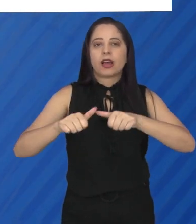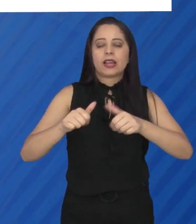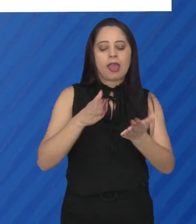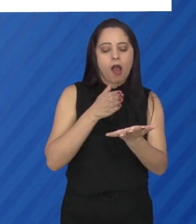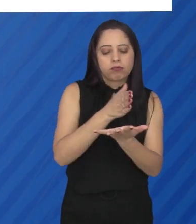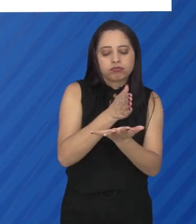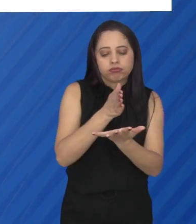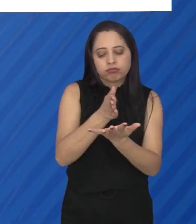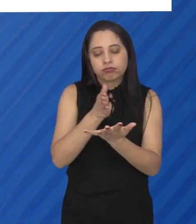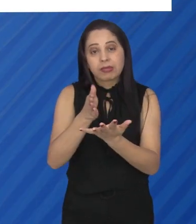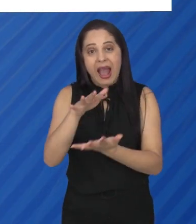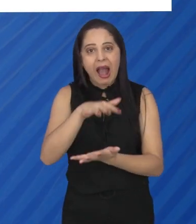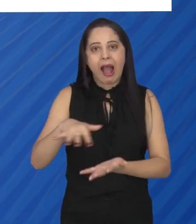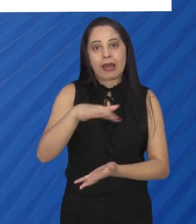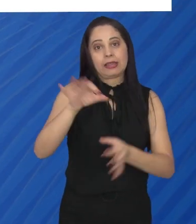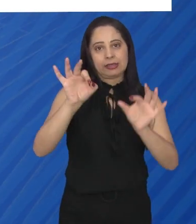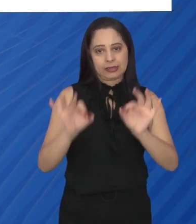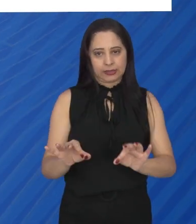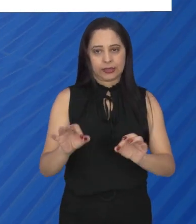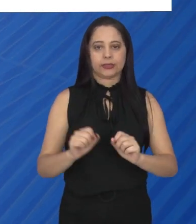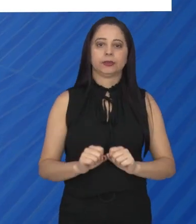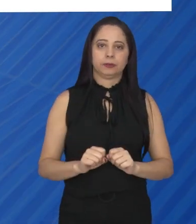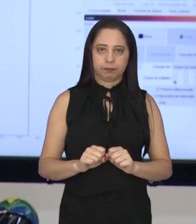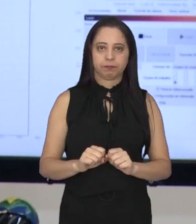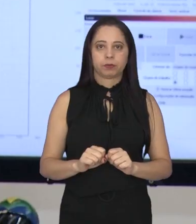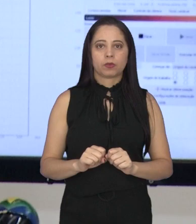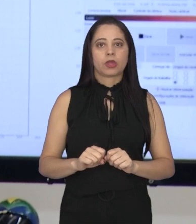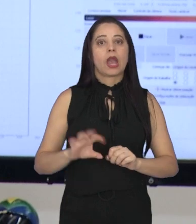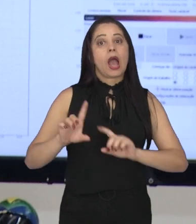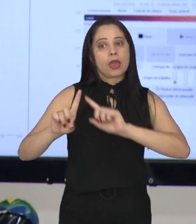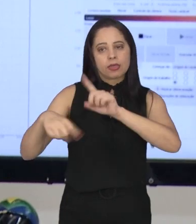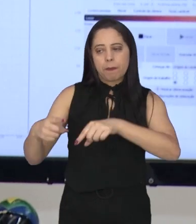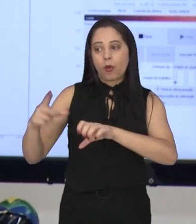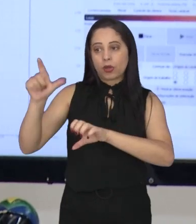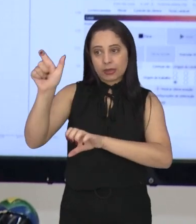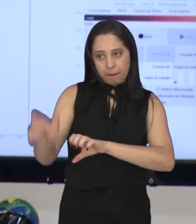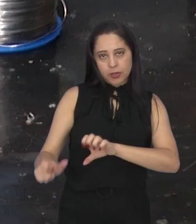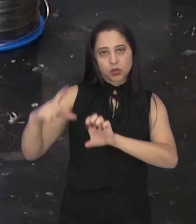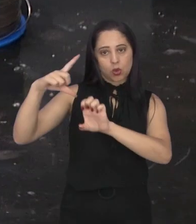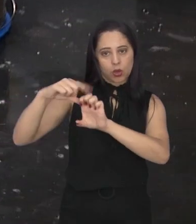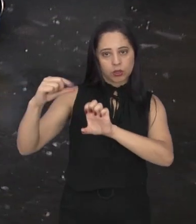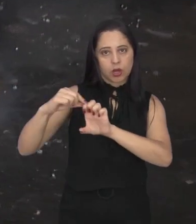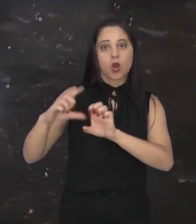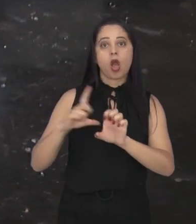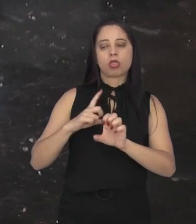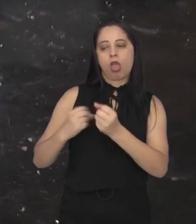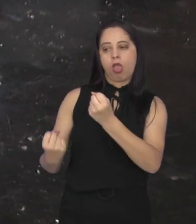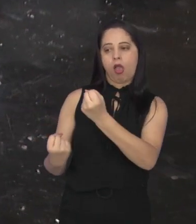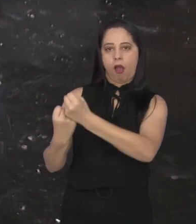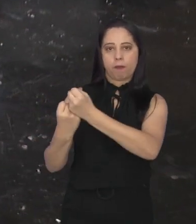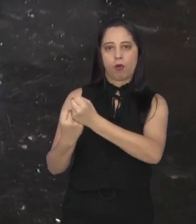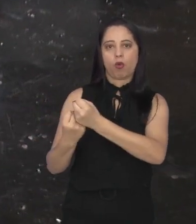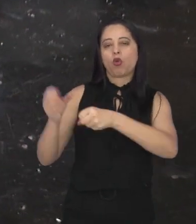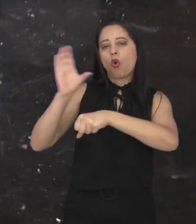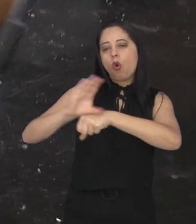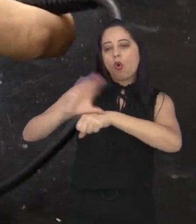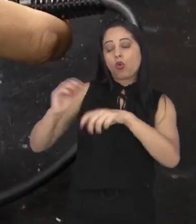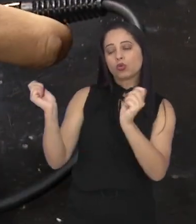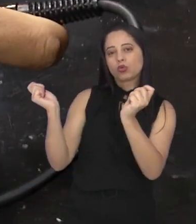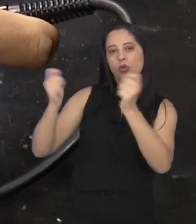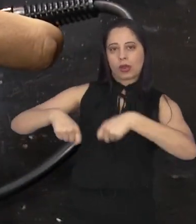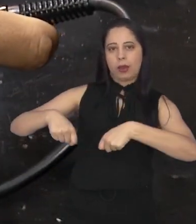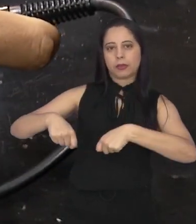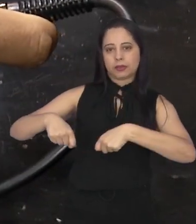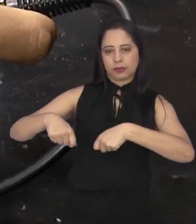serviços enquadram nos critérios de inovação definidos. Autorizado, o empreendedor recebe todo apoio e expertise para